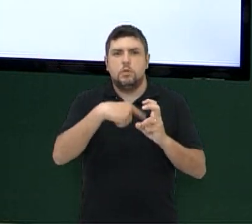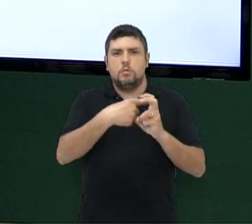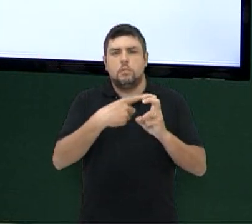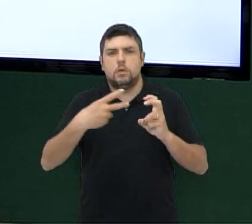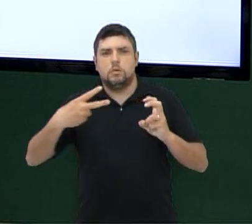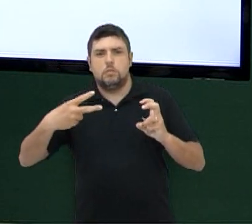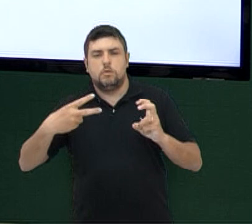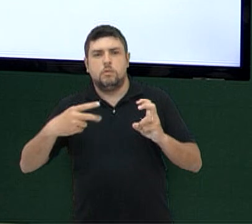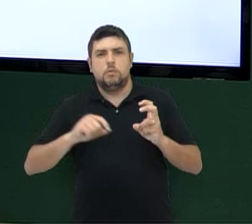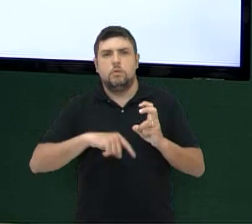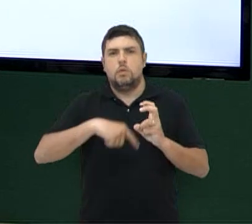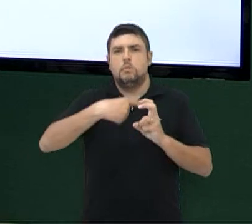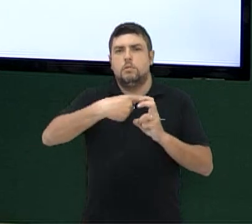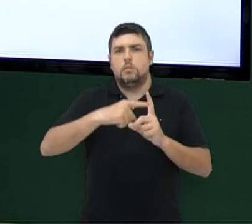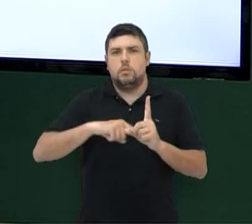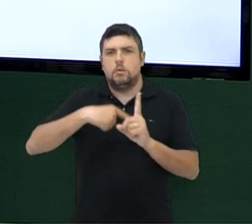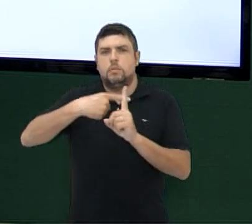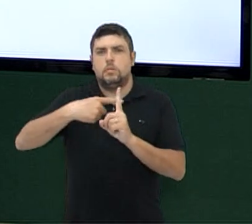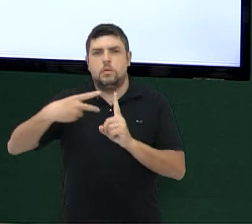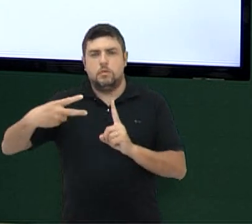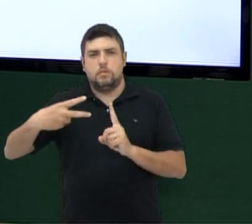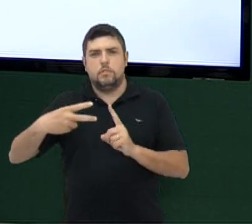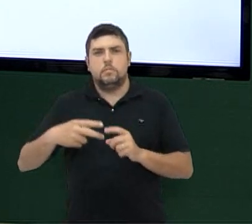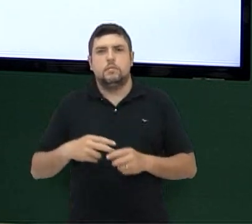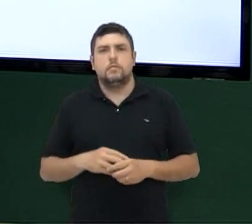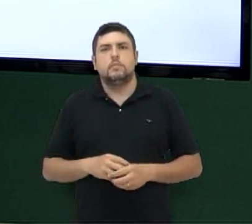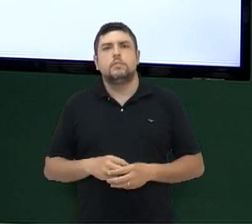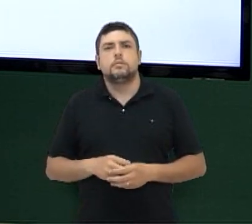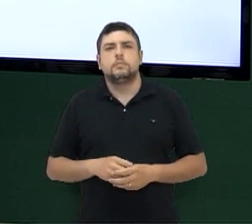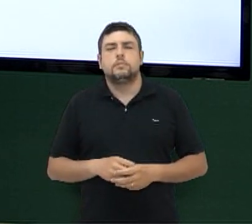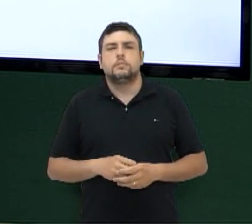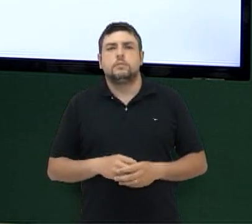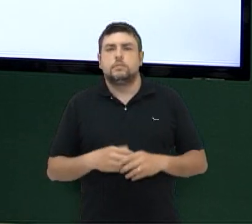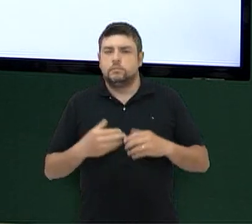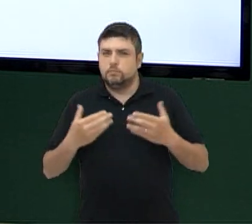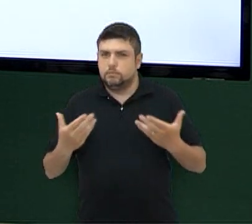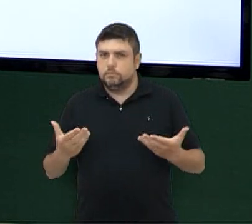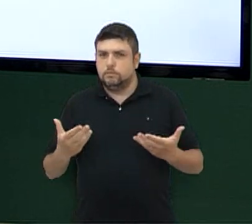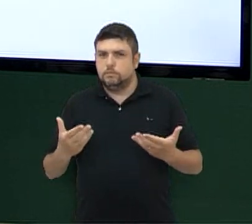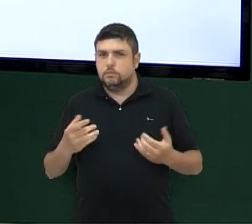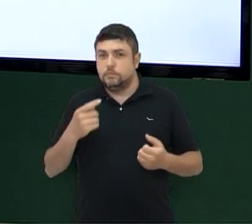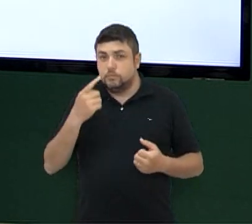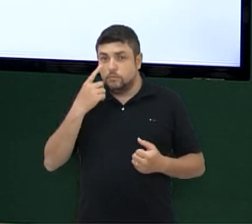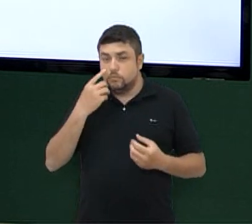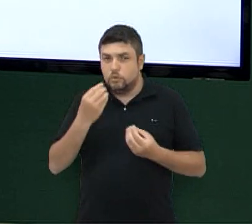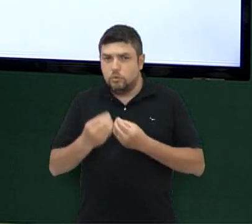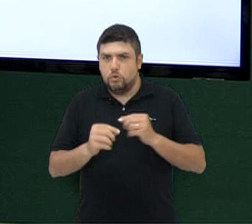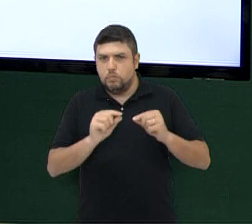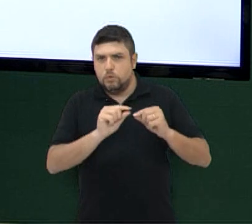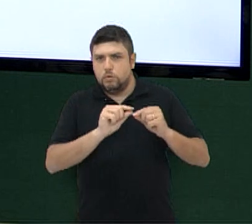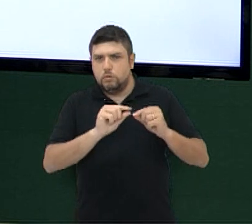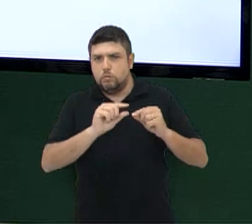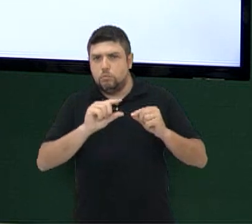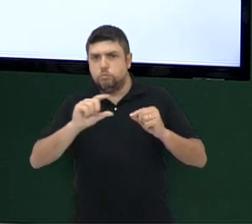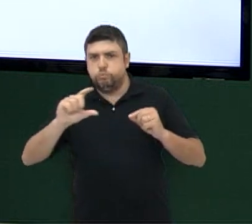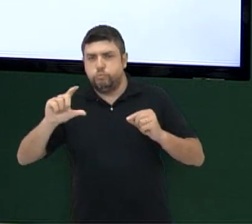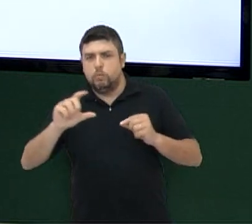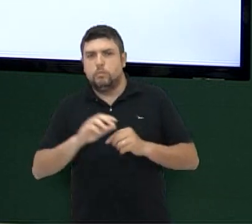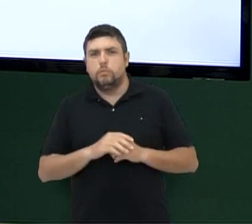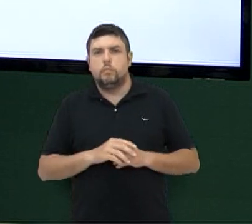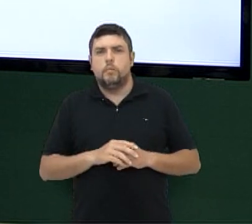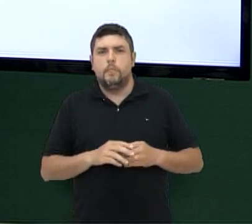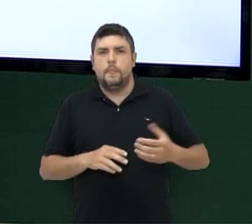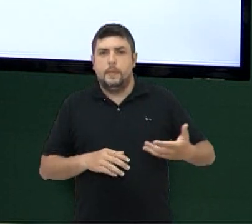por segundo. Certo? Tranquilinho, né? Então, um aumento aqui. Então, a aceleração é 2. A